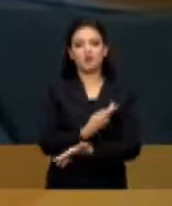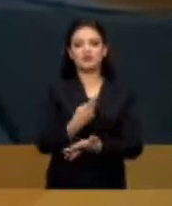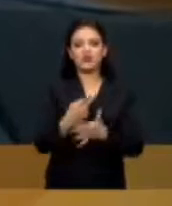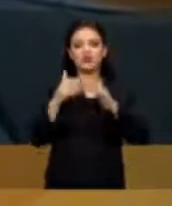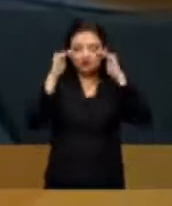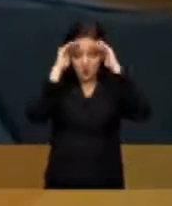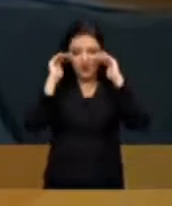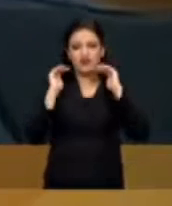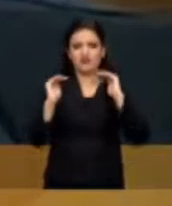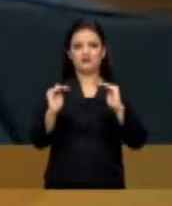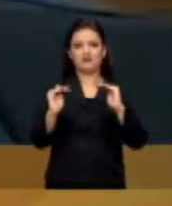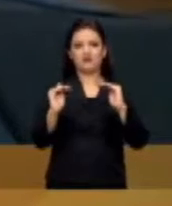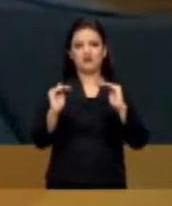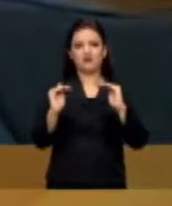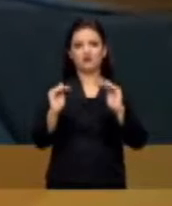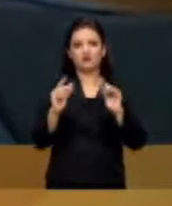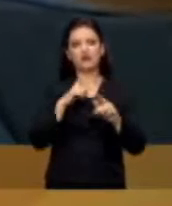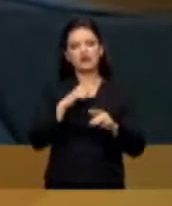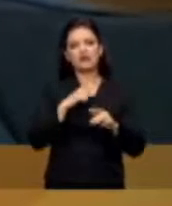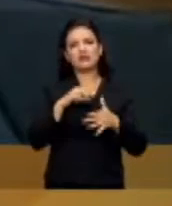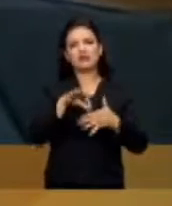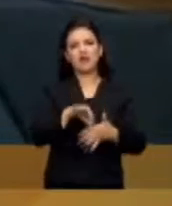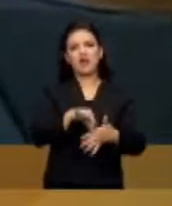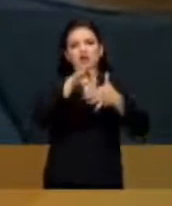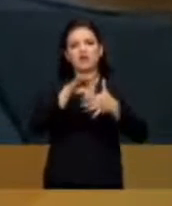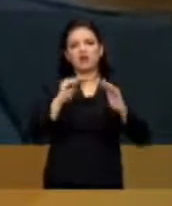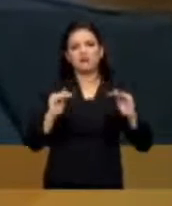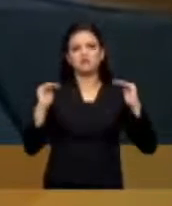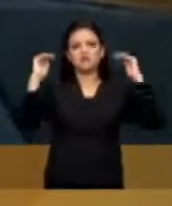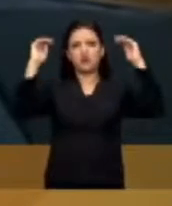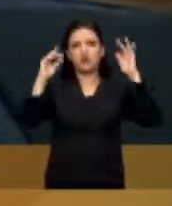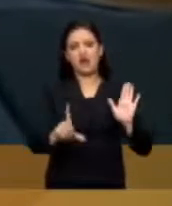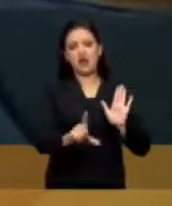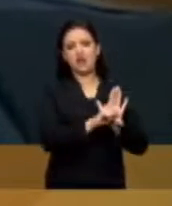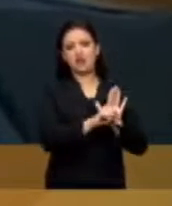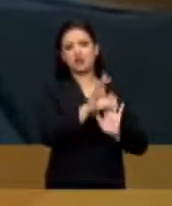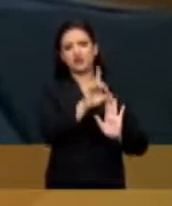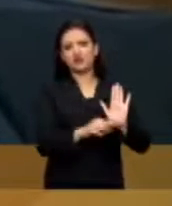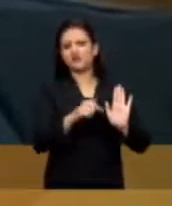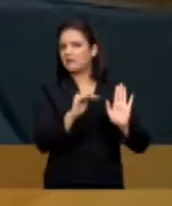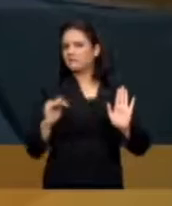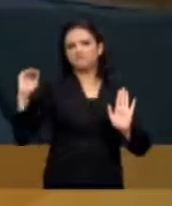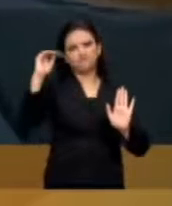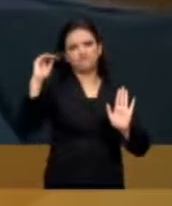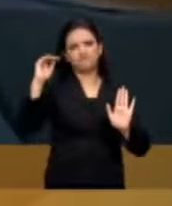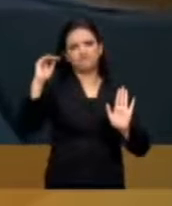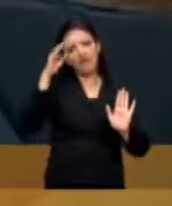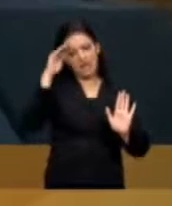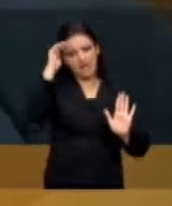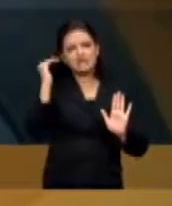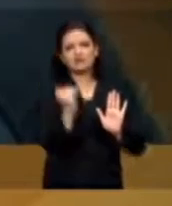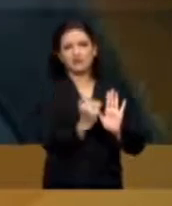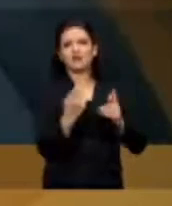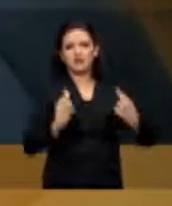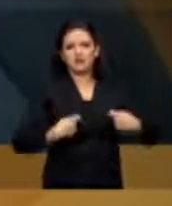dos poderes, das autoridades à lei e ao direito. Insisto nessa alegoria